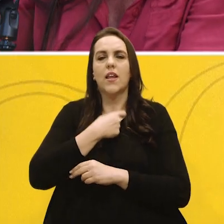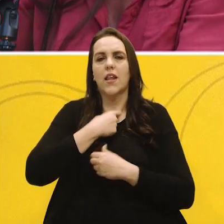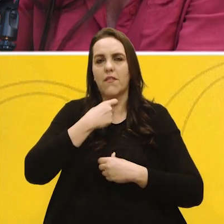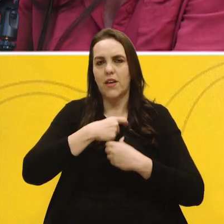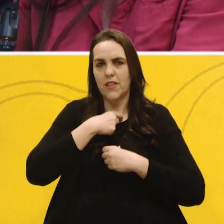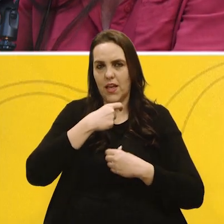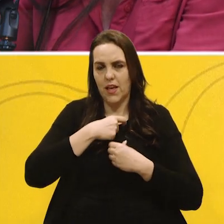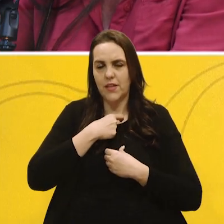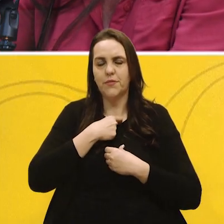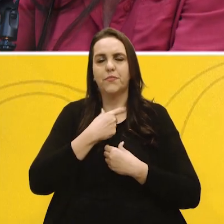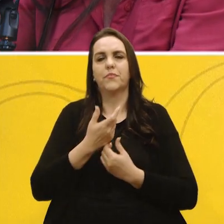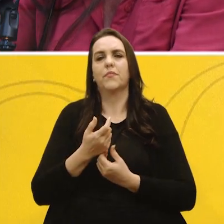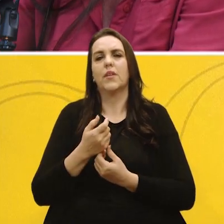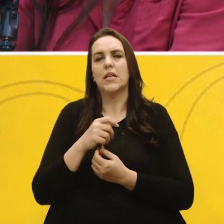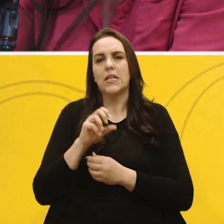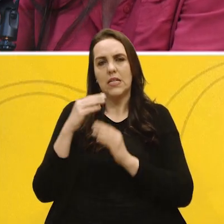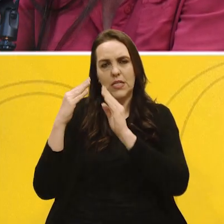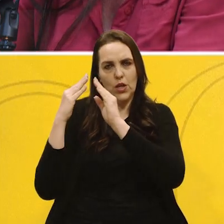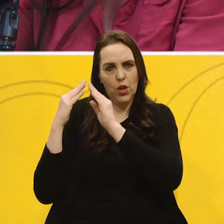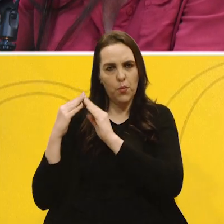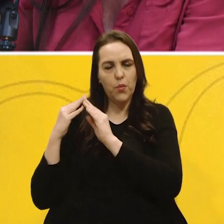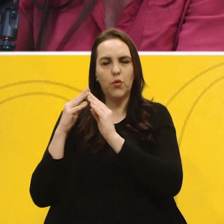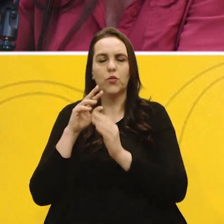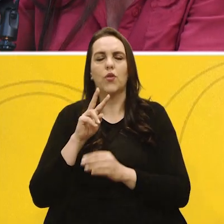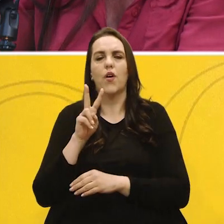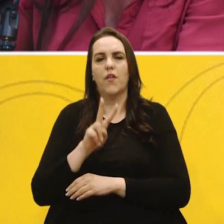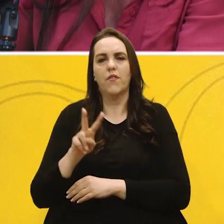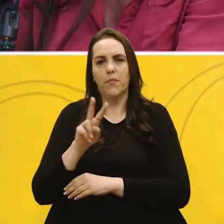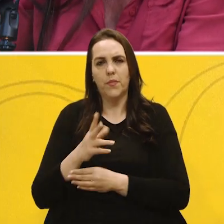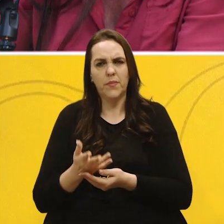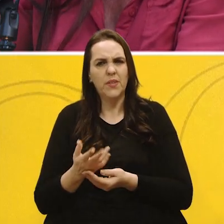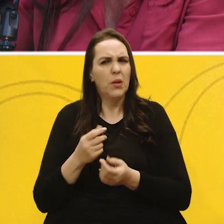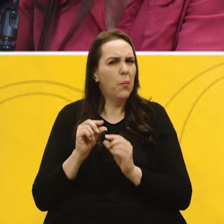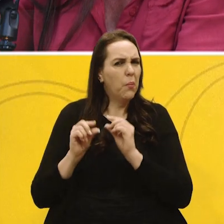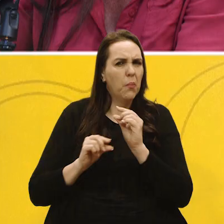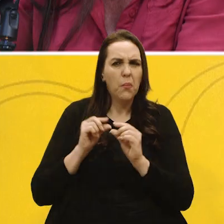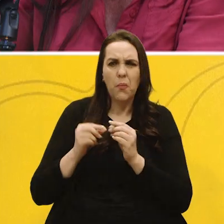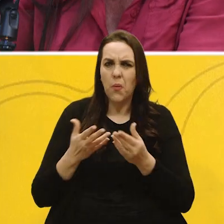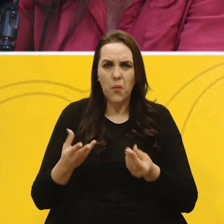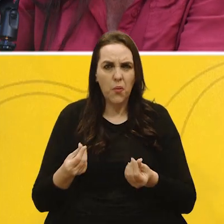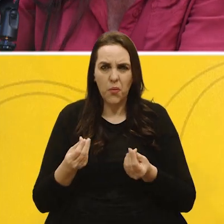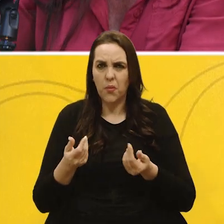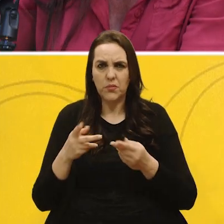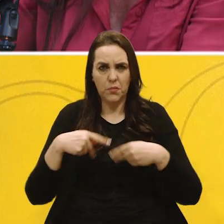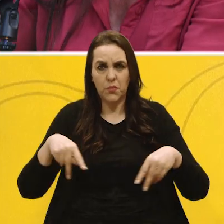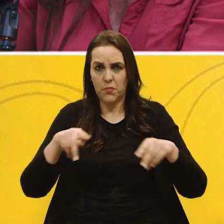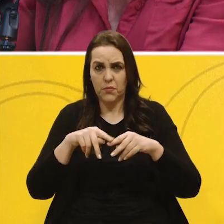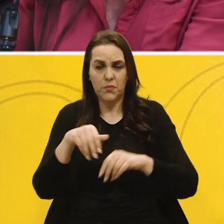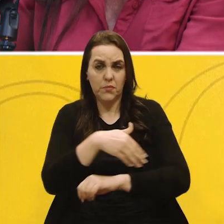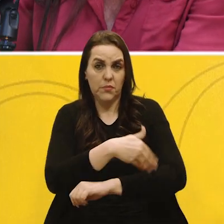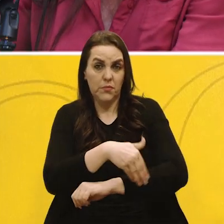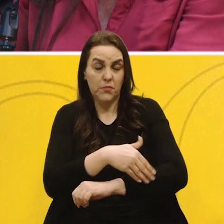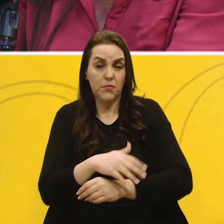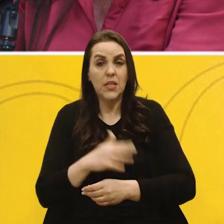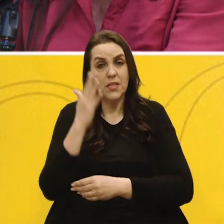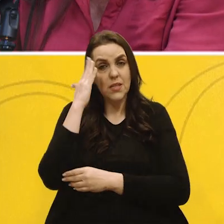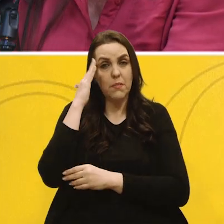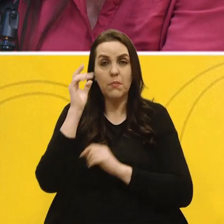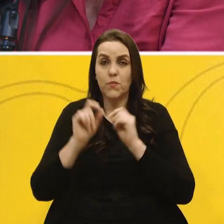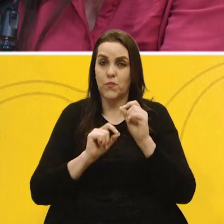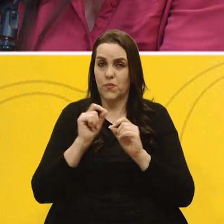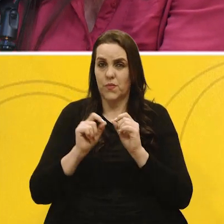Fundo e Viamão. Então, muito poucos serviços especializados para o atendimento da população em situação de rua. A gente sabe